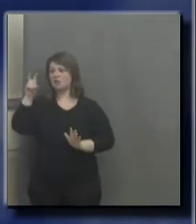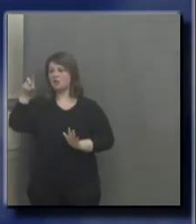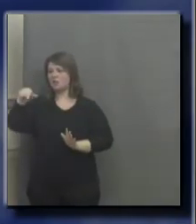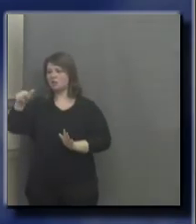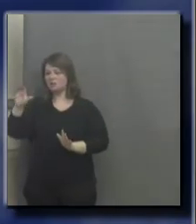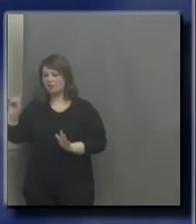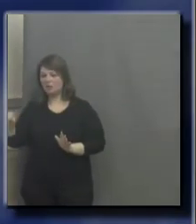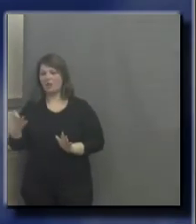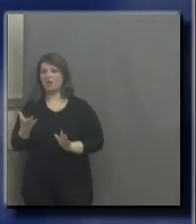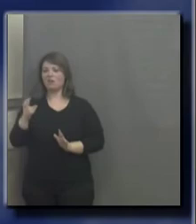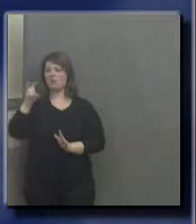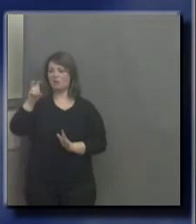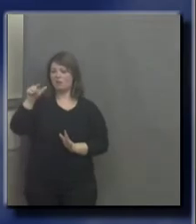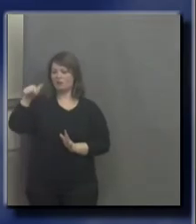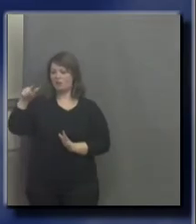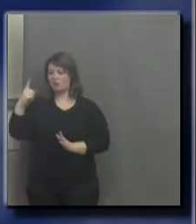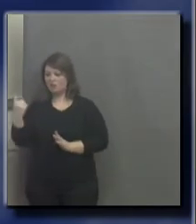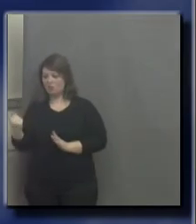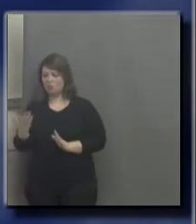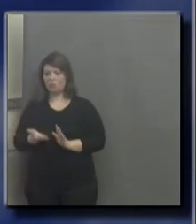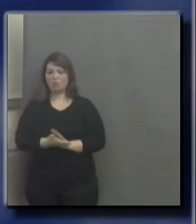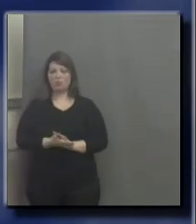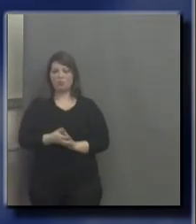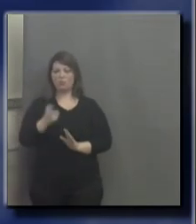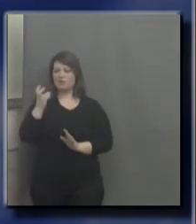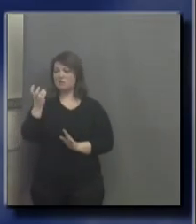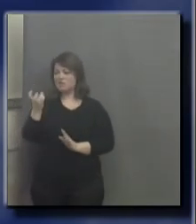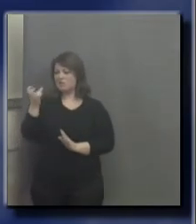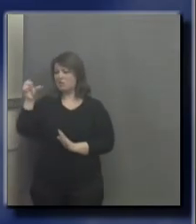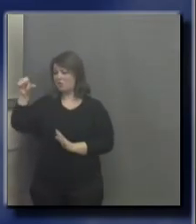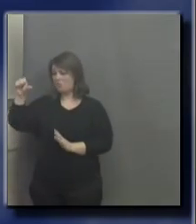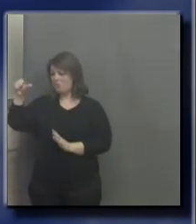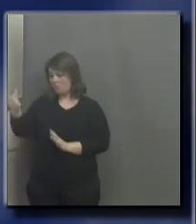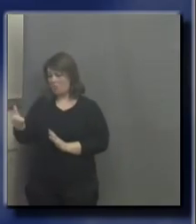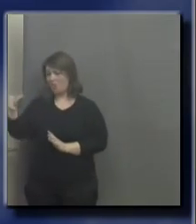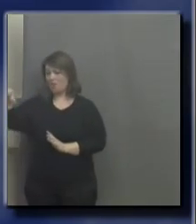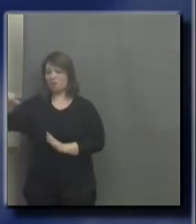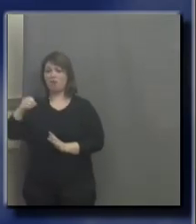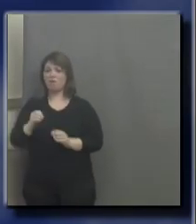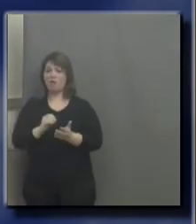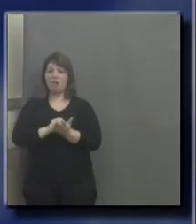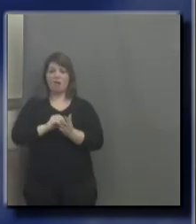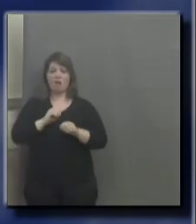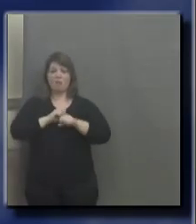da 571, e a 569 não foi publicada ainda.